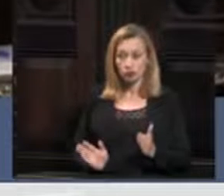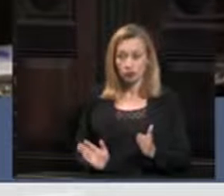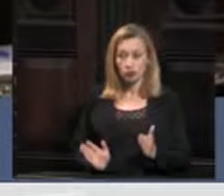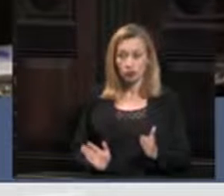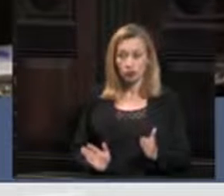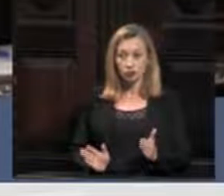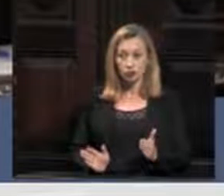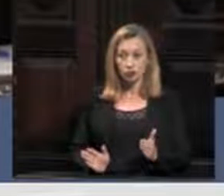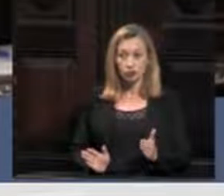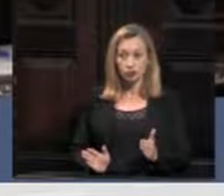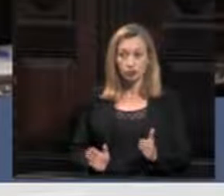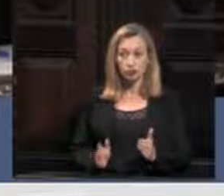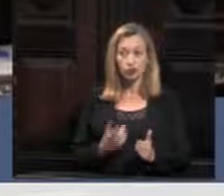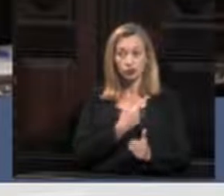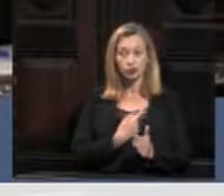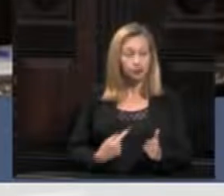veto.